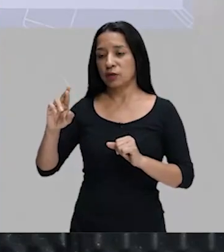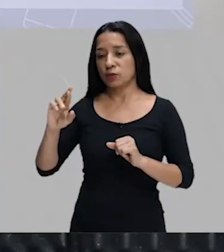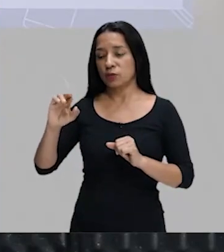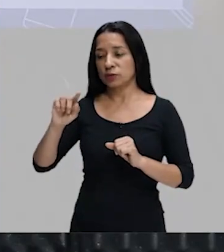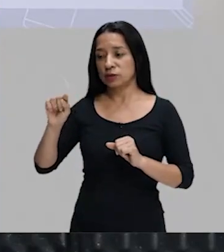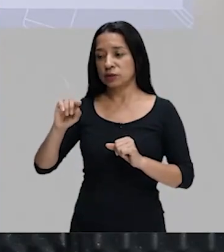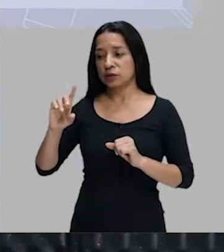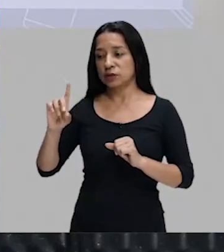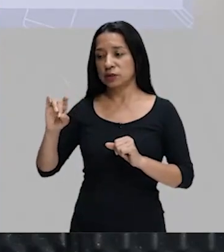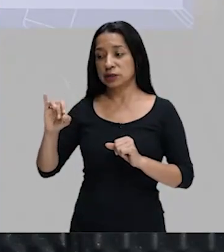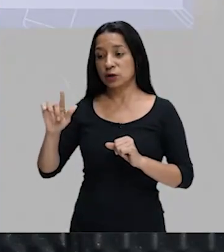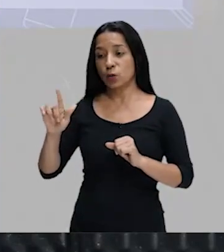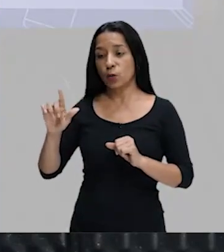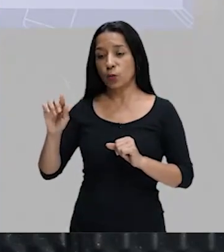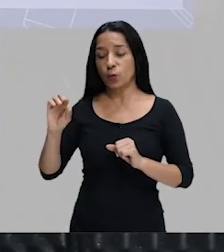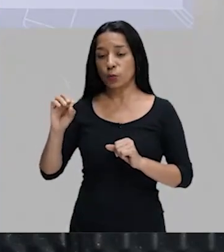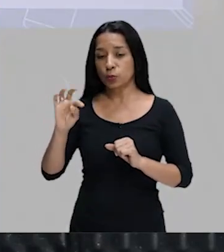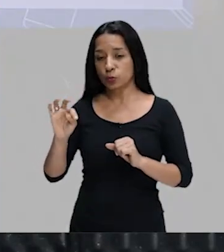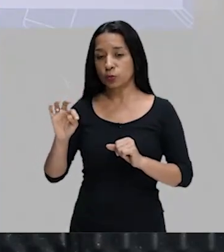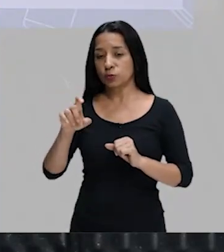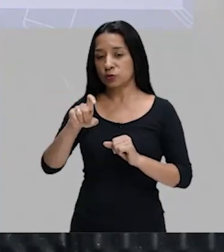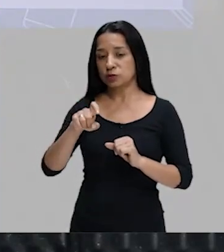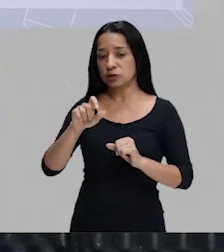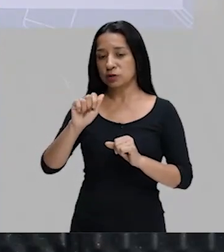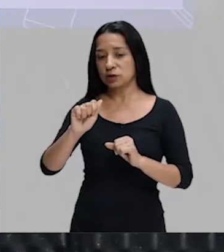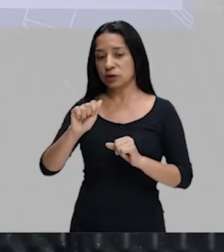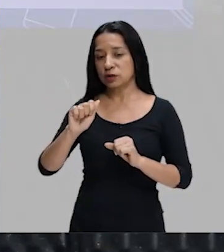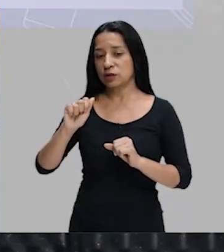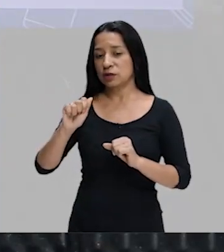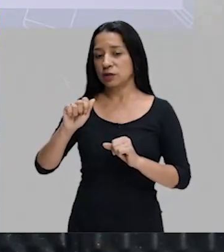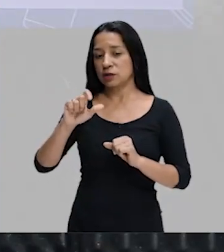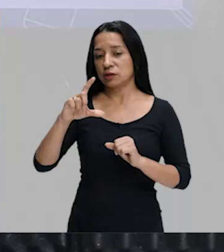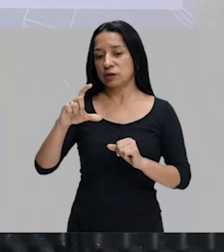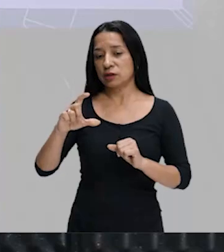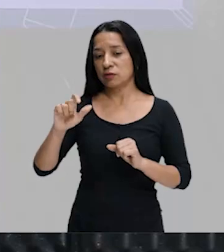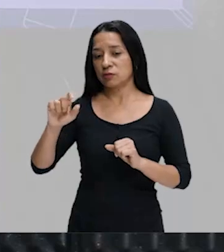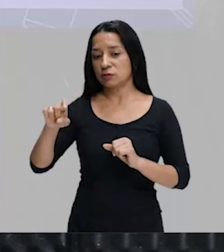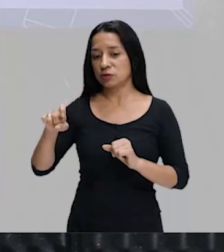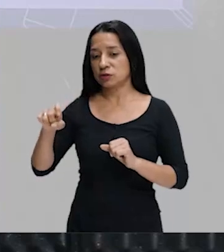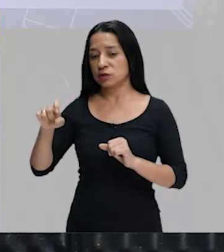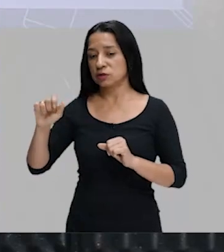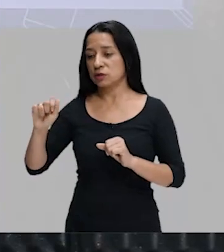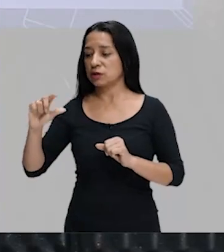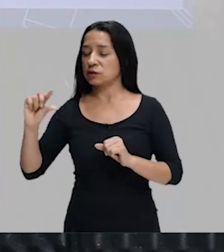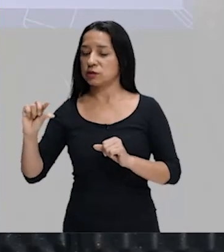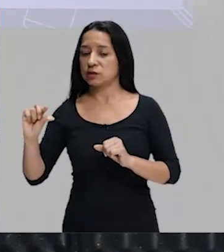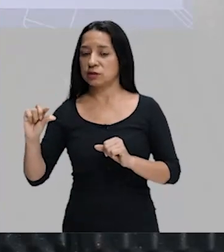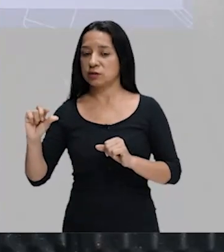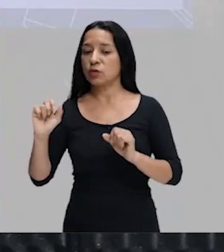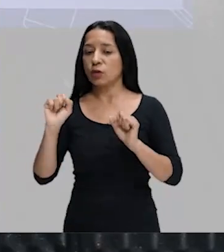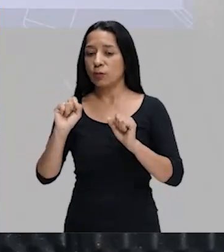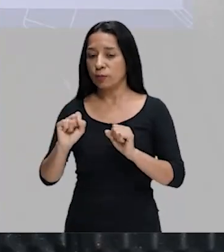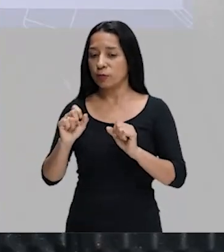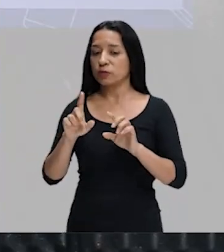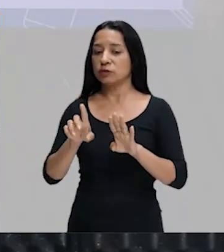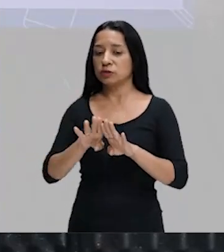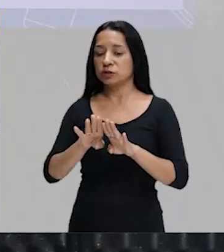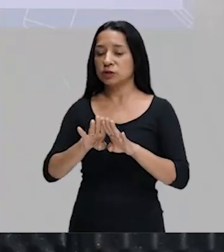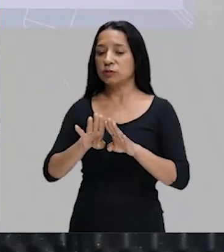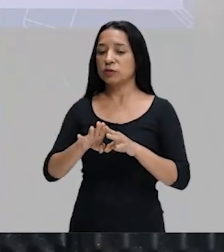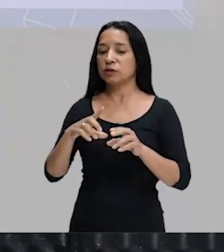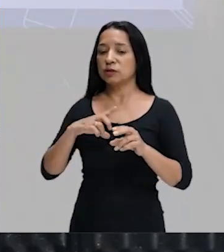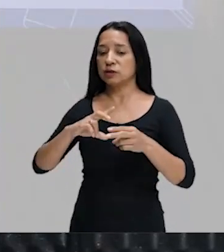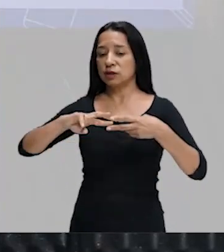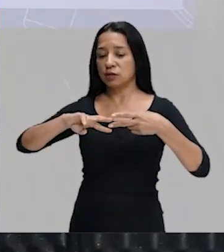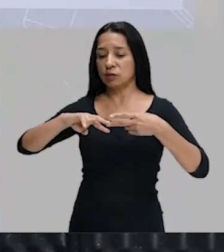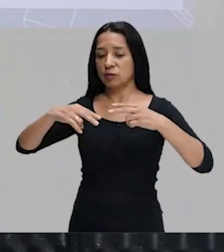X-azinho, né? E eu posso ter o genótipo homozigoto recessivo, X-azinho,